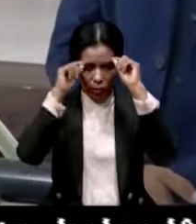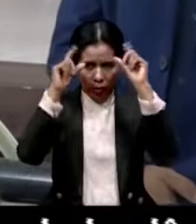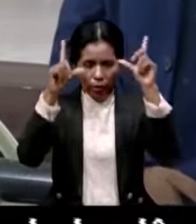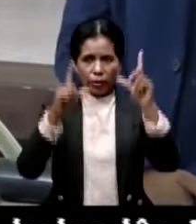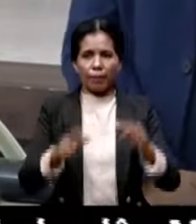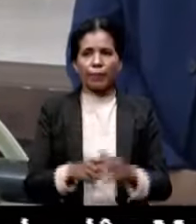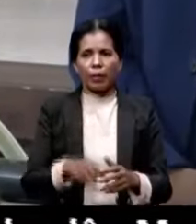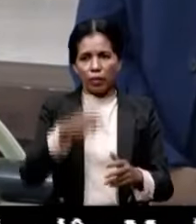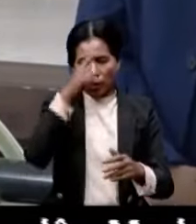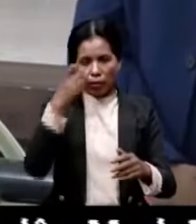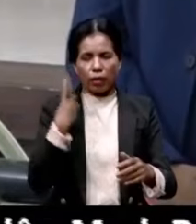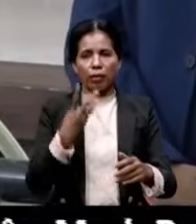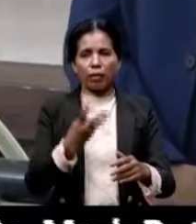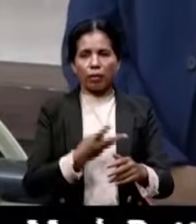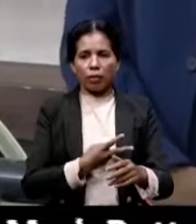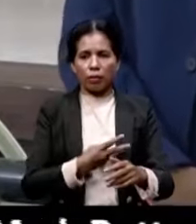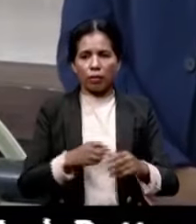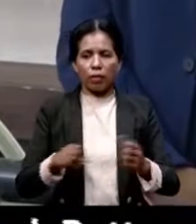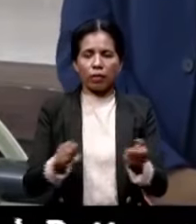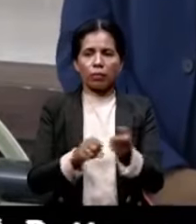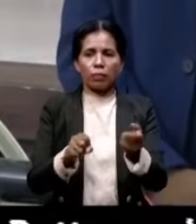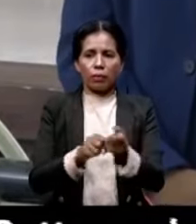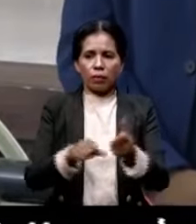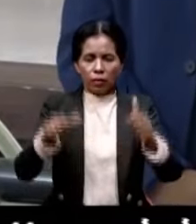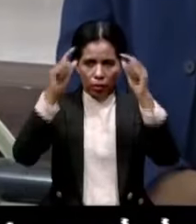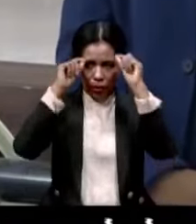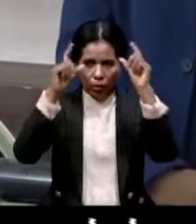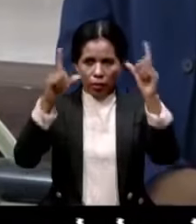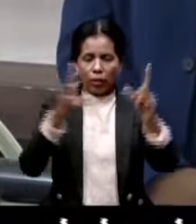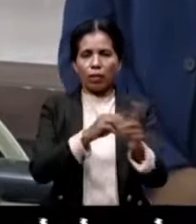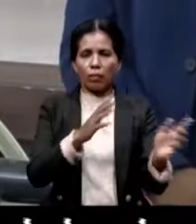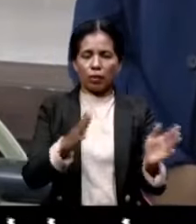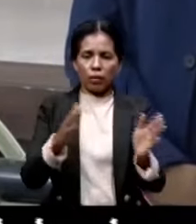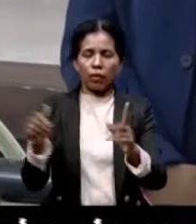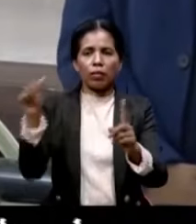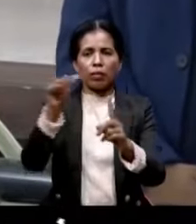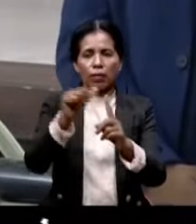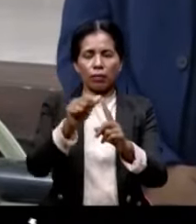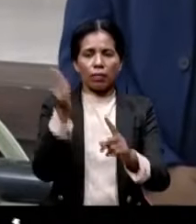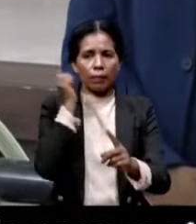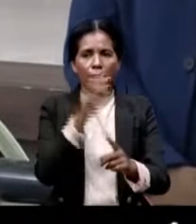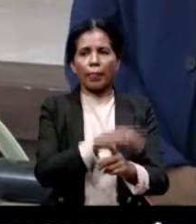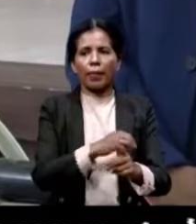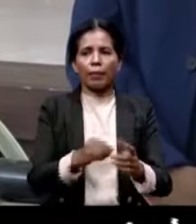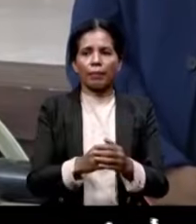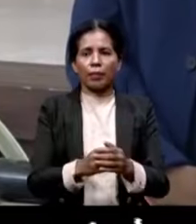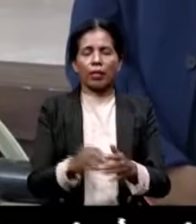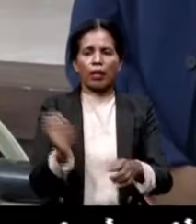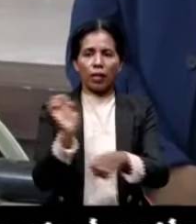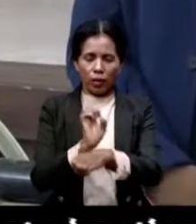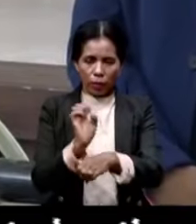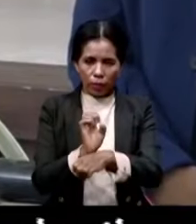Tama nema ka vários setores nebe maka contribui ba ya contexto Timor iha prosesa de zaun bazia. Por exemplo, ida mas ene crescimento